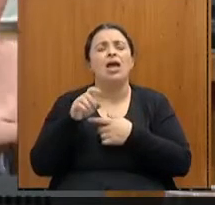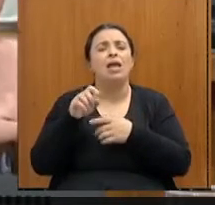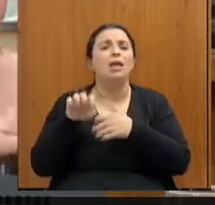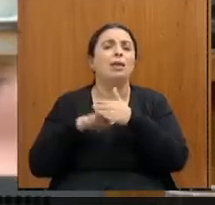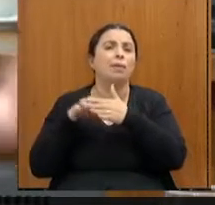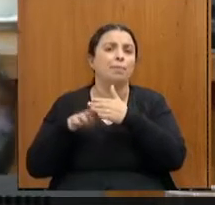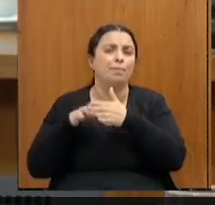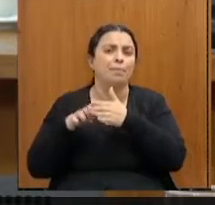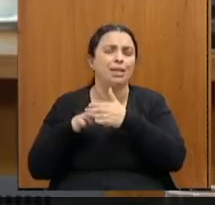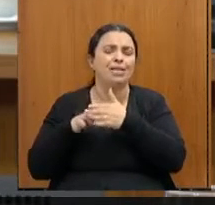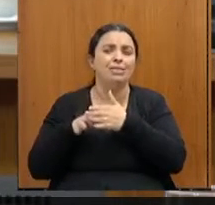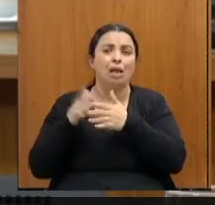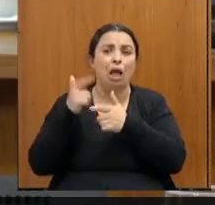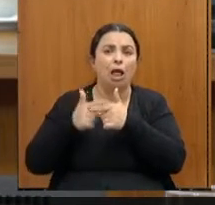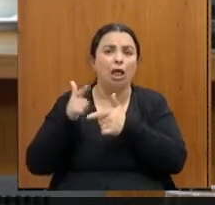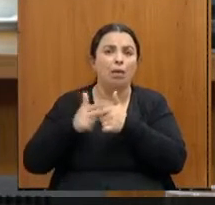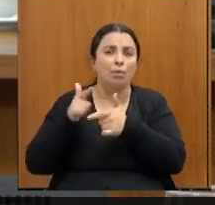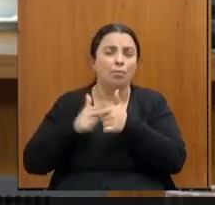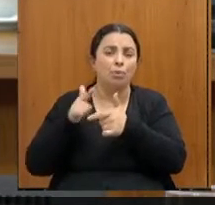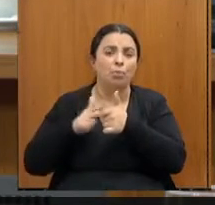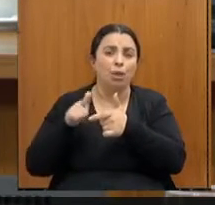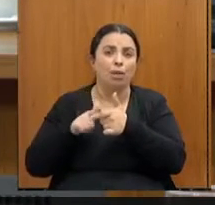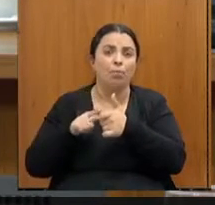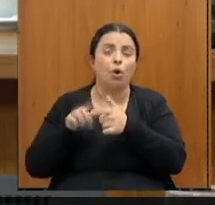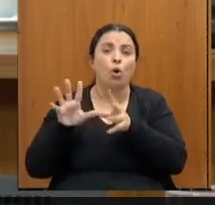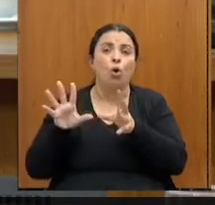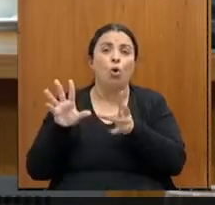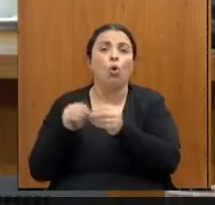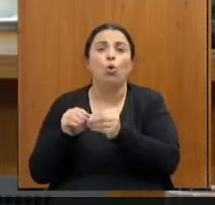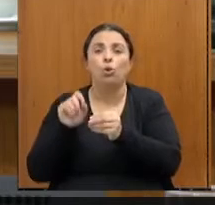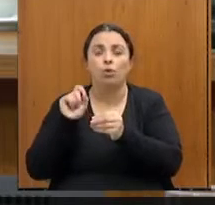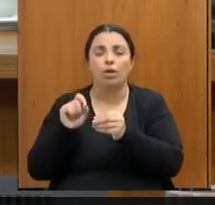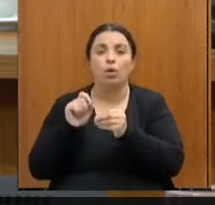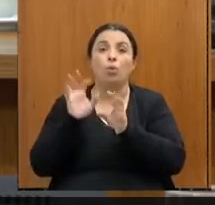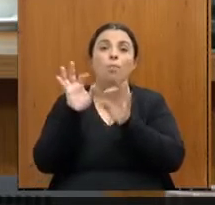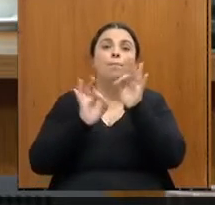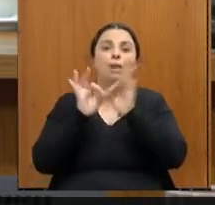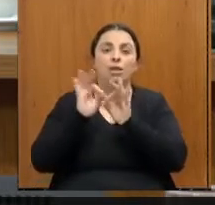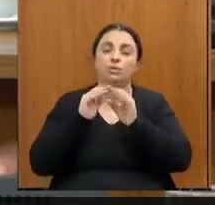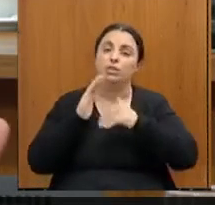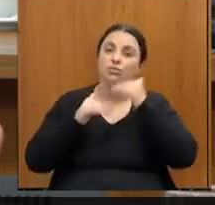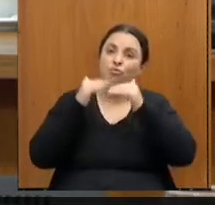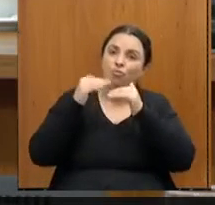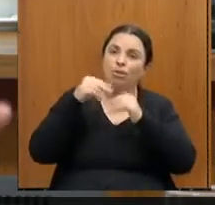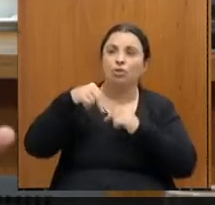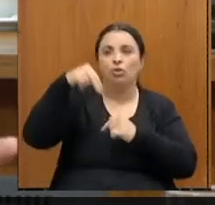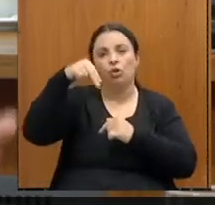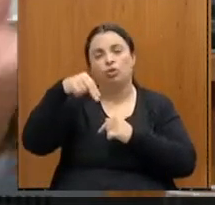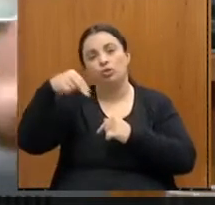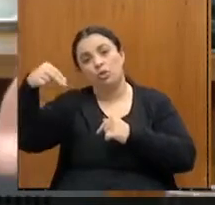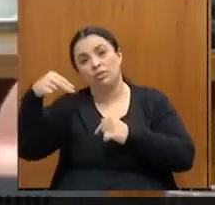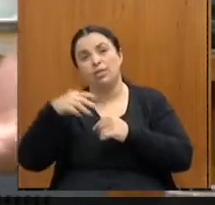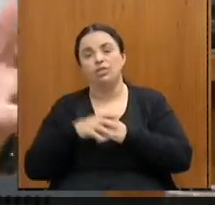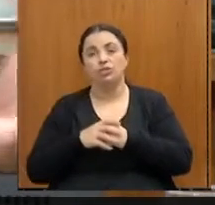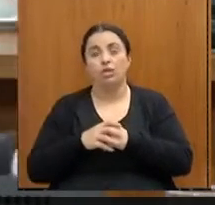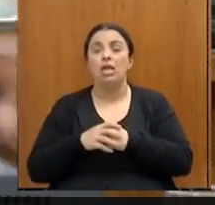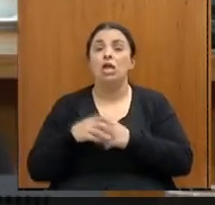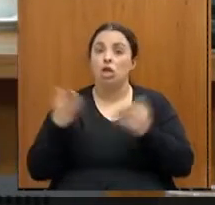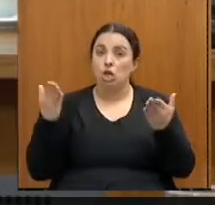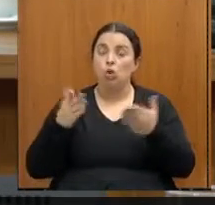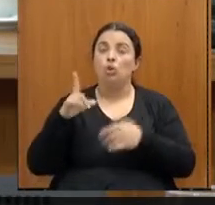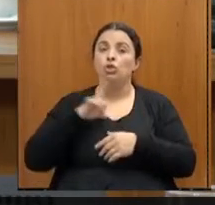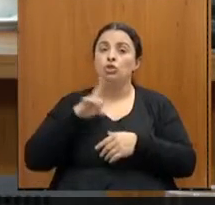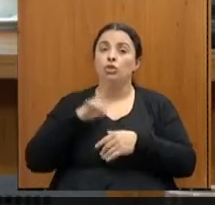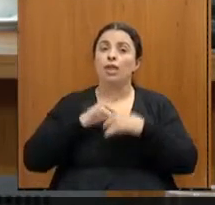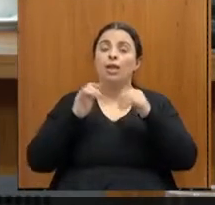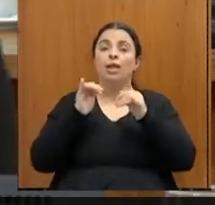em Juiz de Fora culminou no plano de desenvolvimento do Norte e Nordeste e aí eu tenho notícias novas que